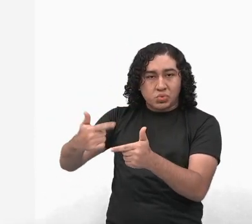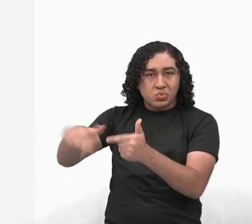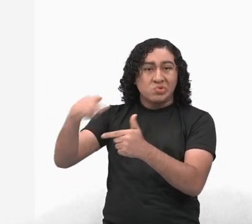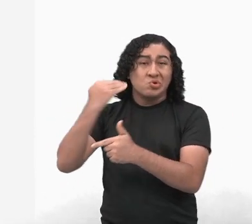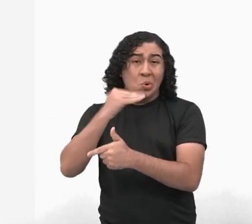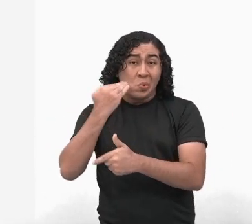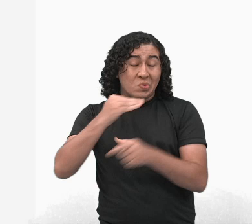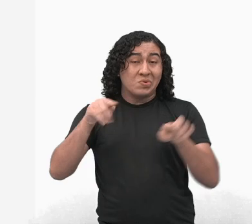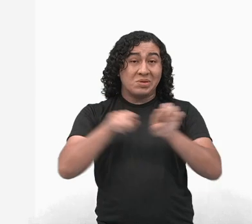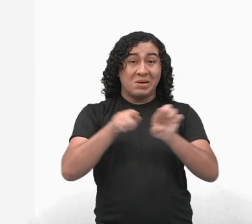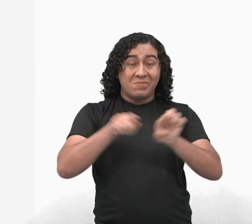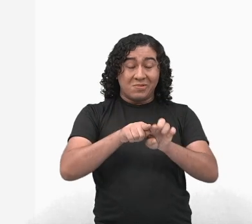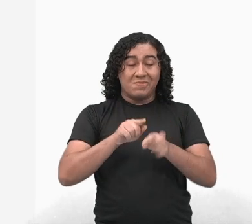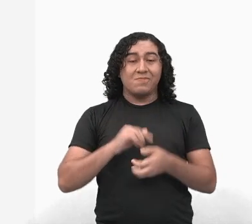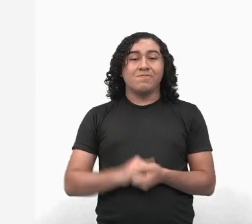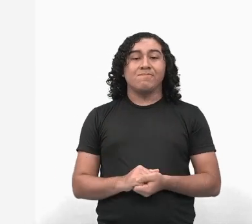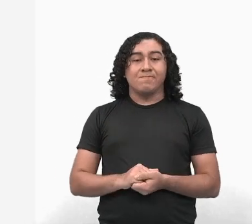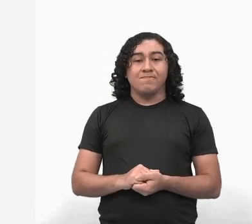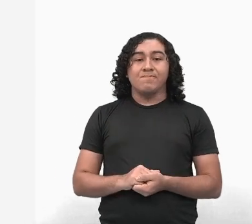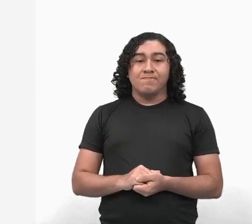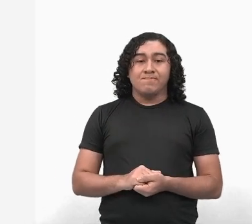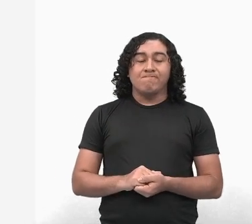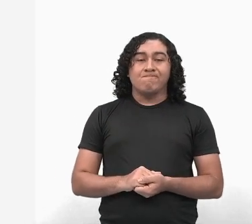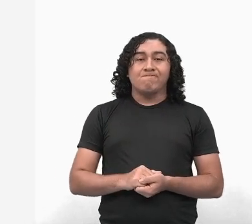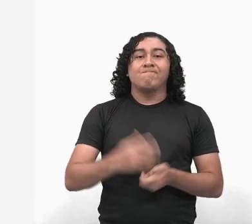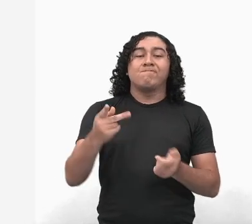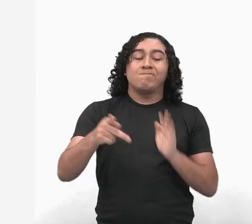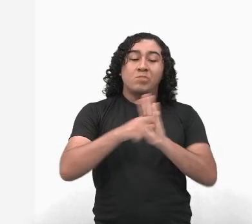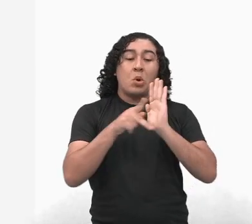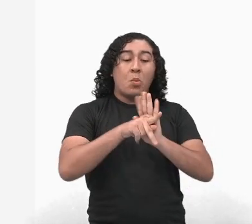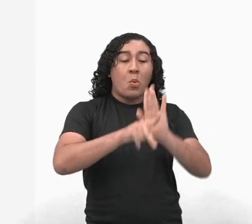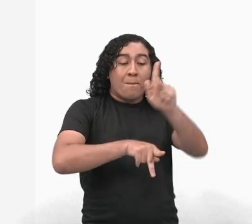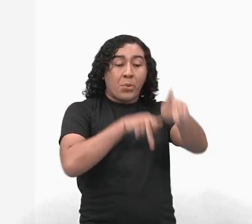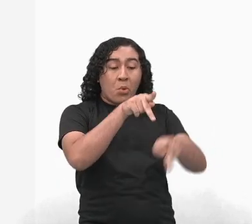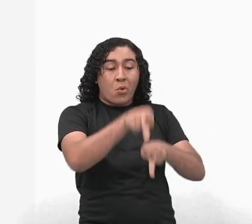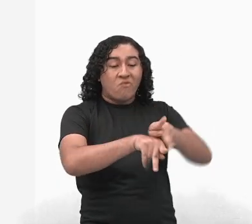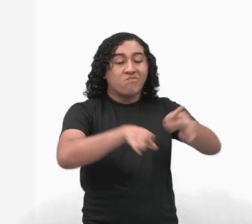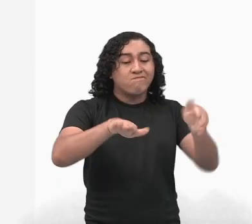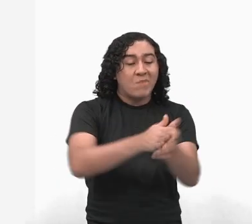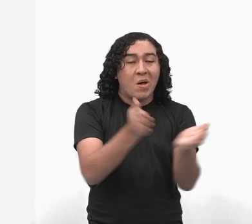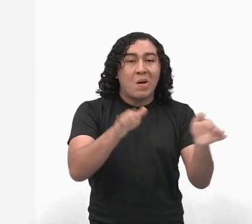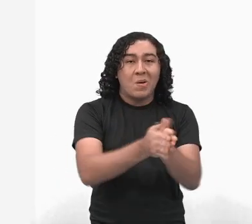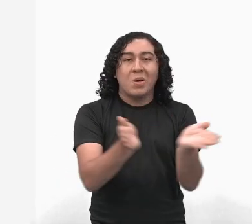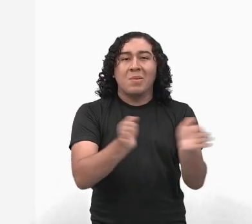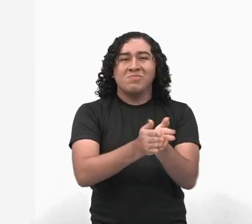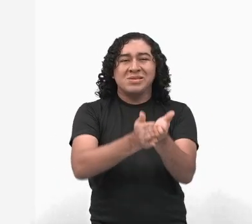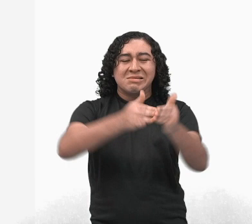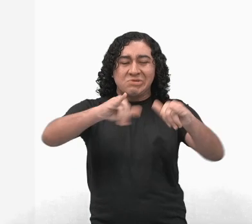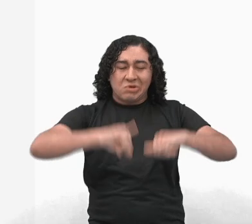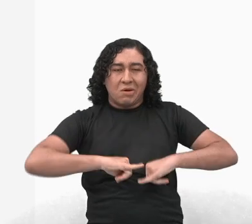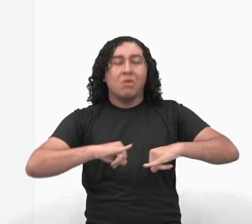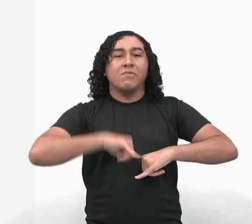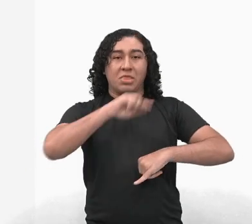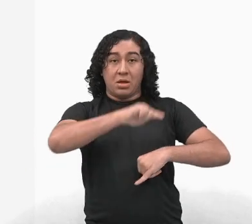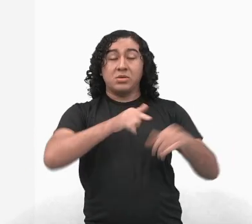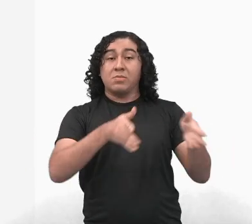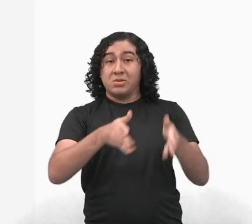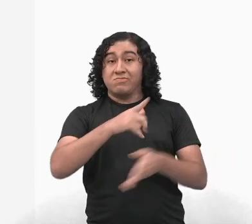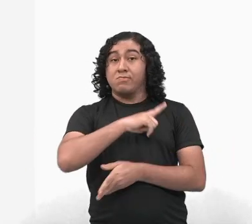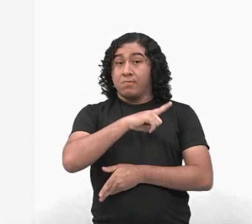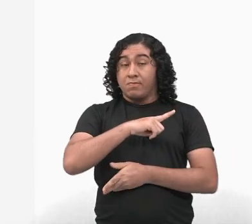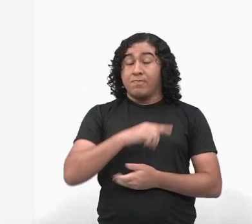governo forte, das condições de vida precárias e também da população pobre, que era a maior parte nesse